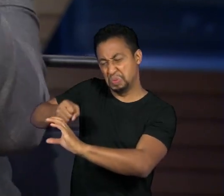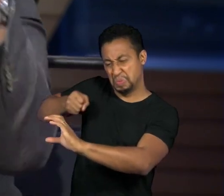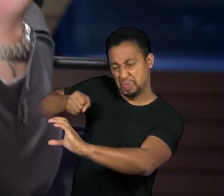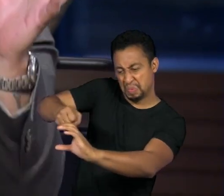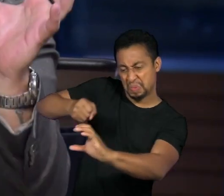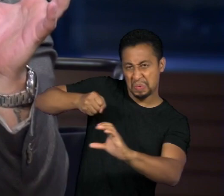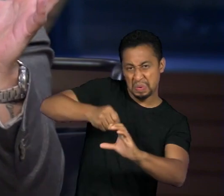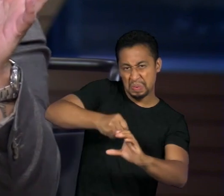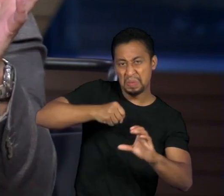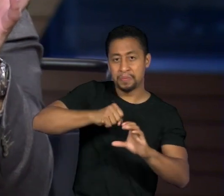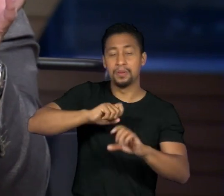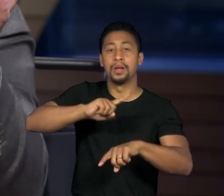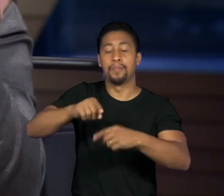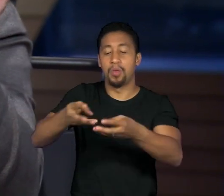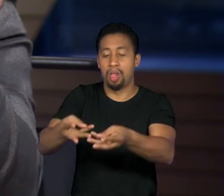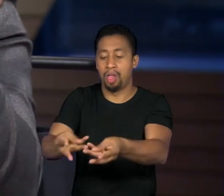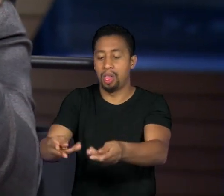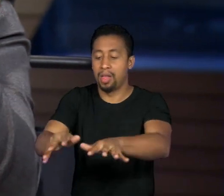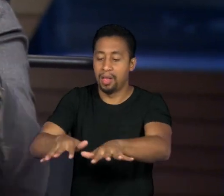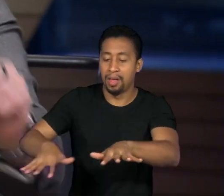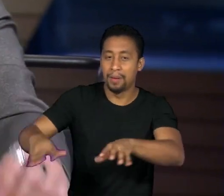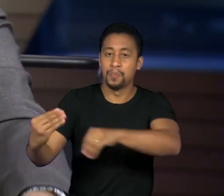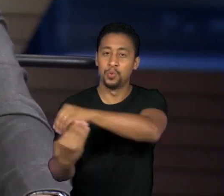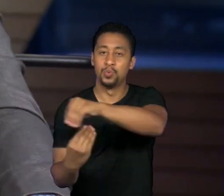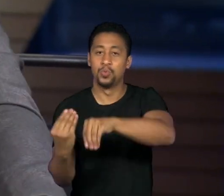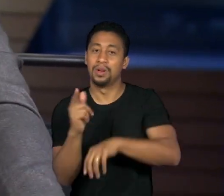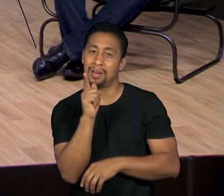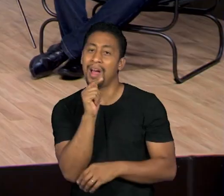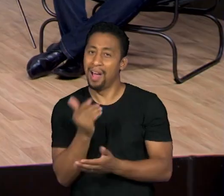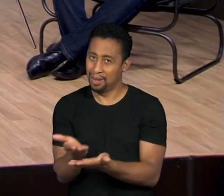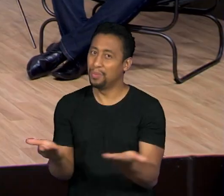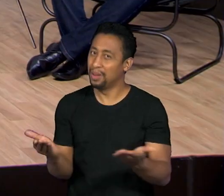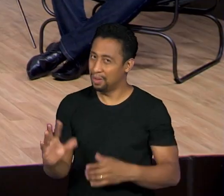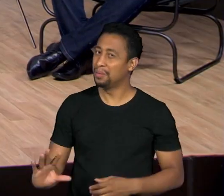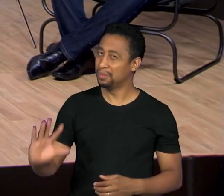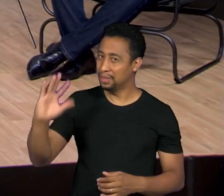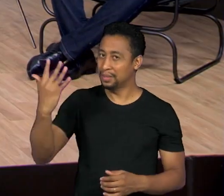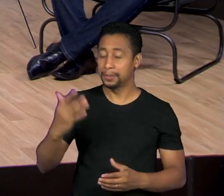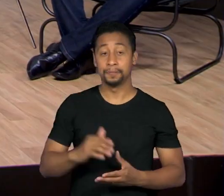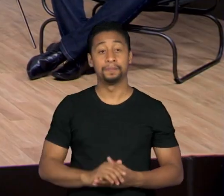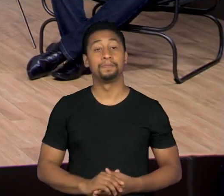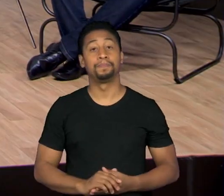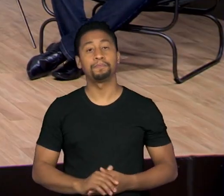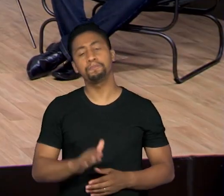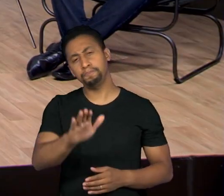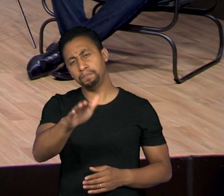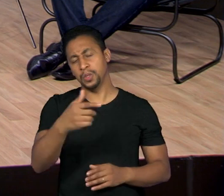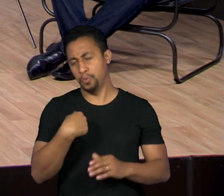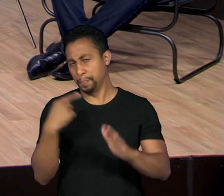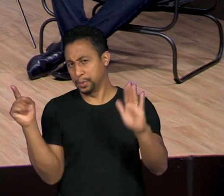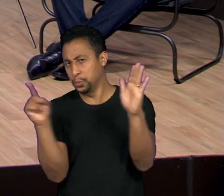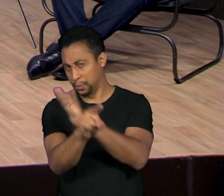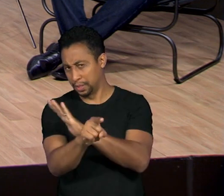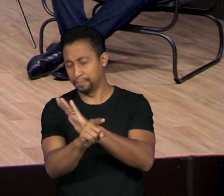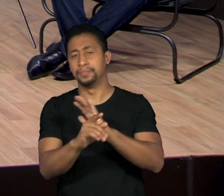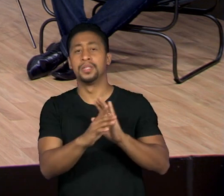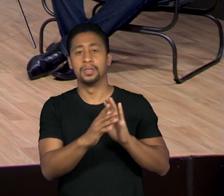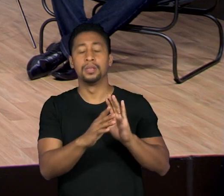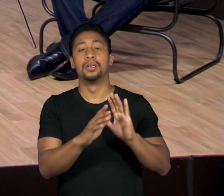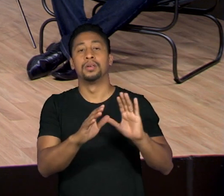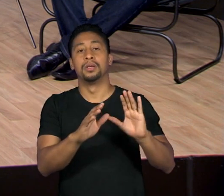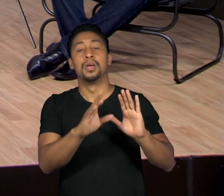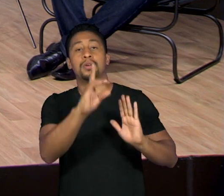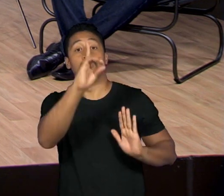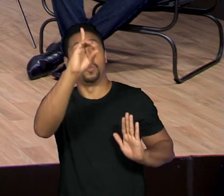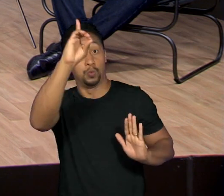da agricultura em âmbito industrial. Eu posso perguntar a ele o que o direito internacional faz